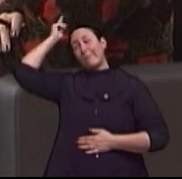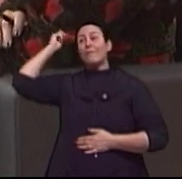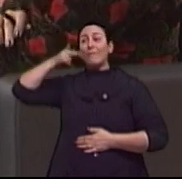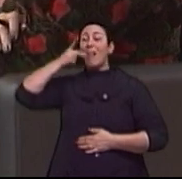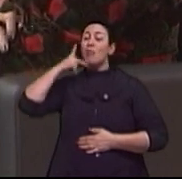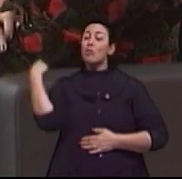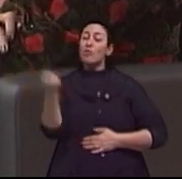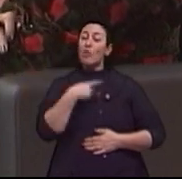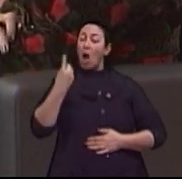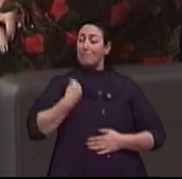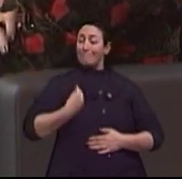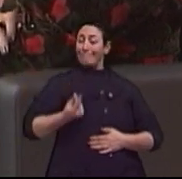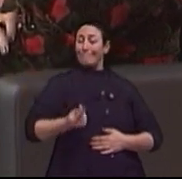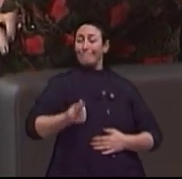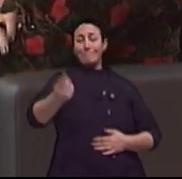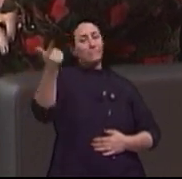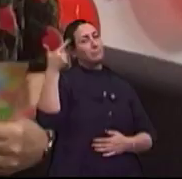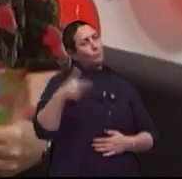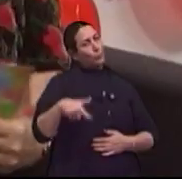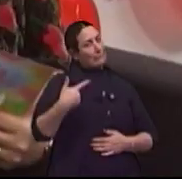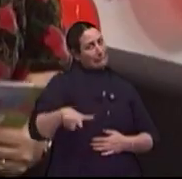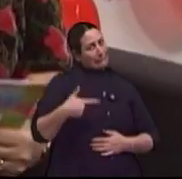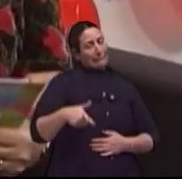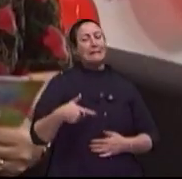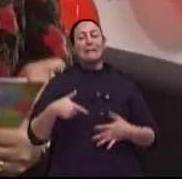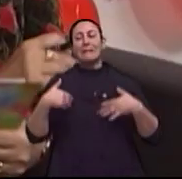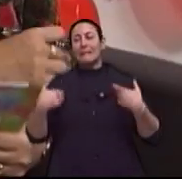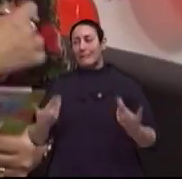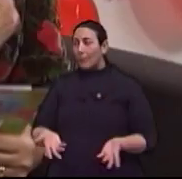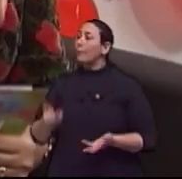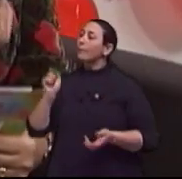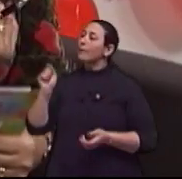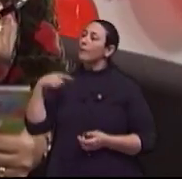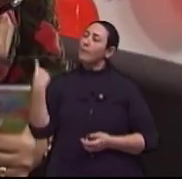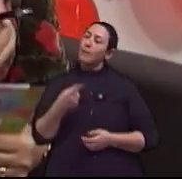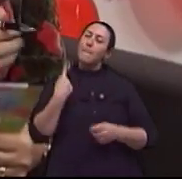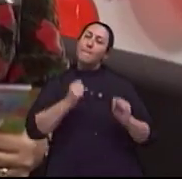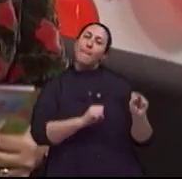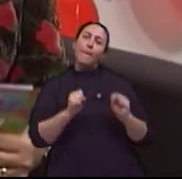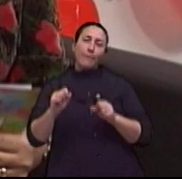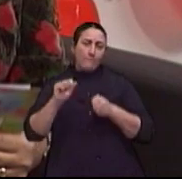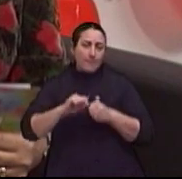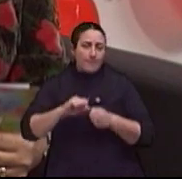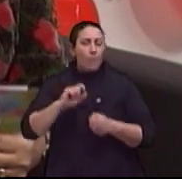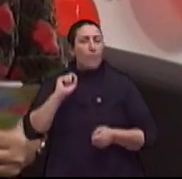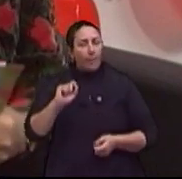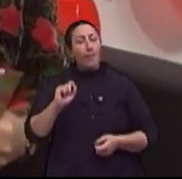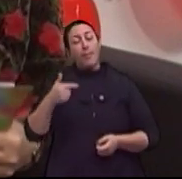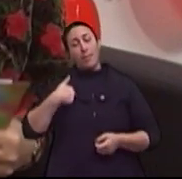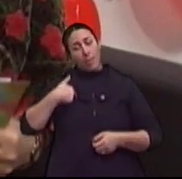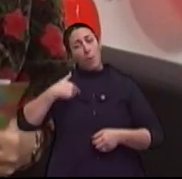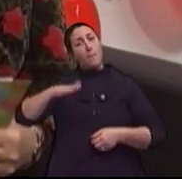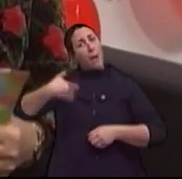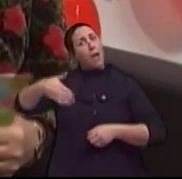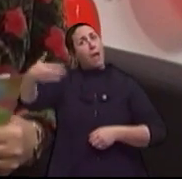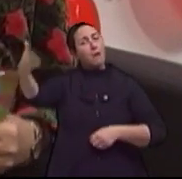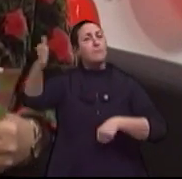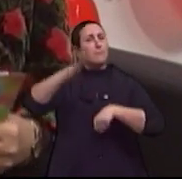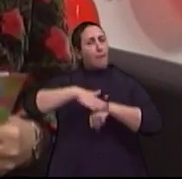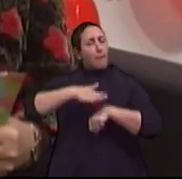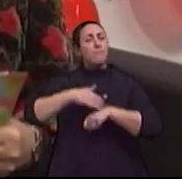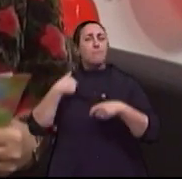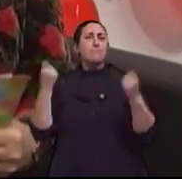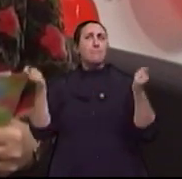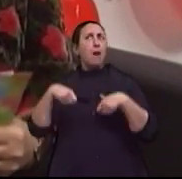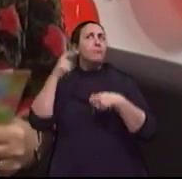né cerza f s o que a gente pode fazer e que devemos fazer quanto mais a gente se cuida mais tempo eu vou ter audição